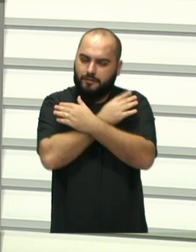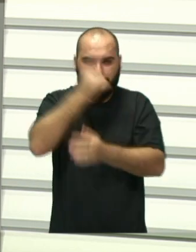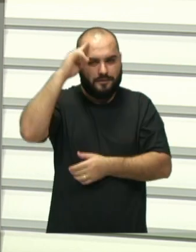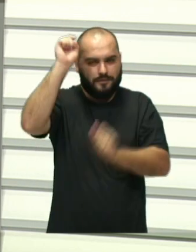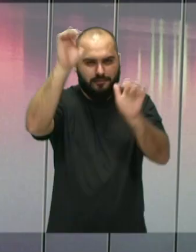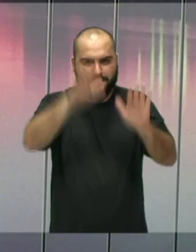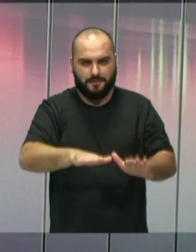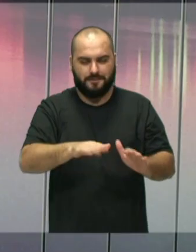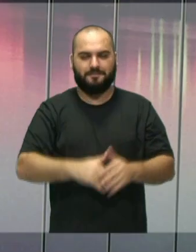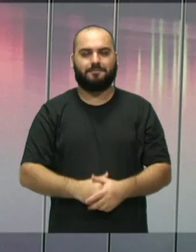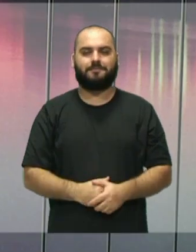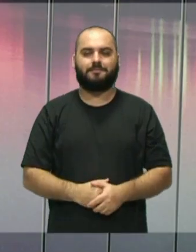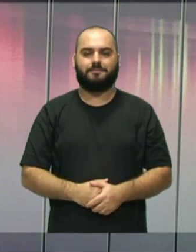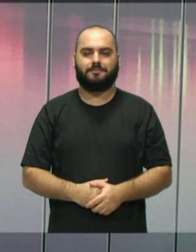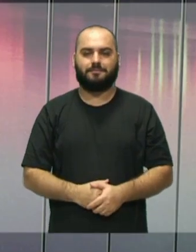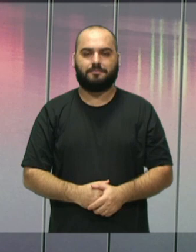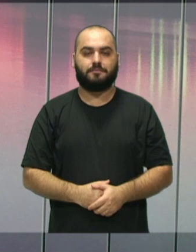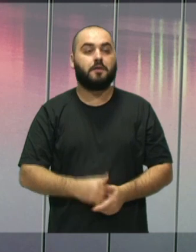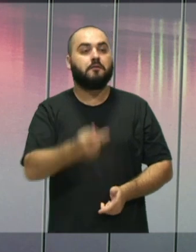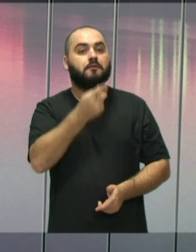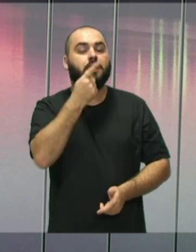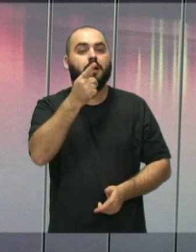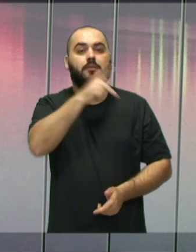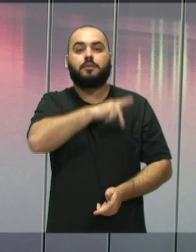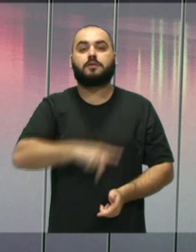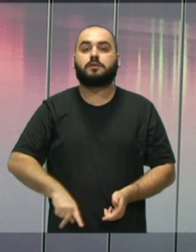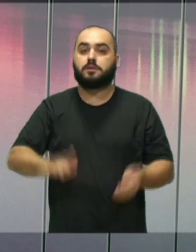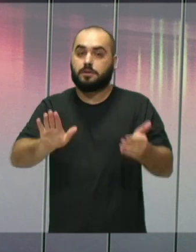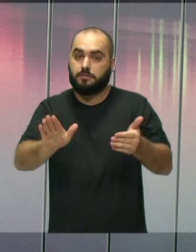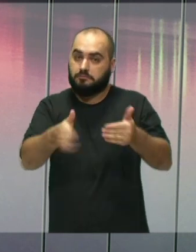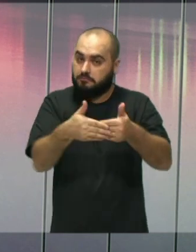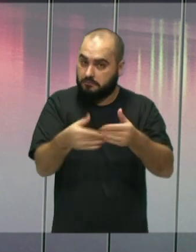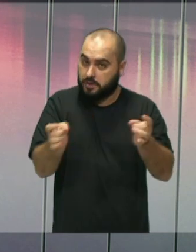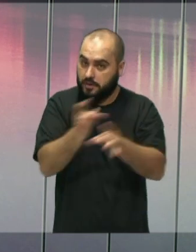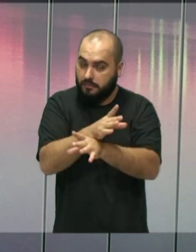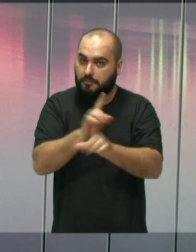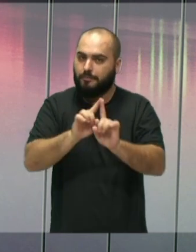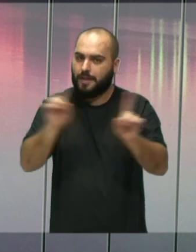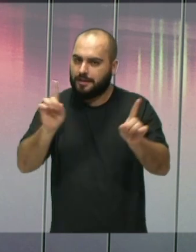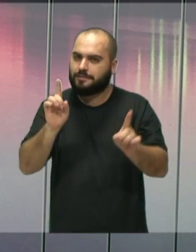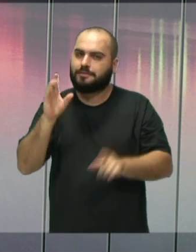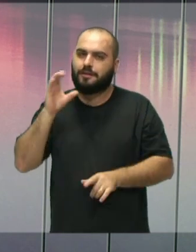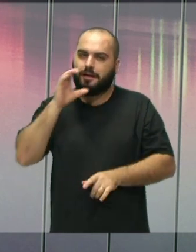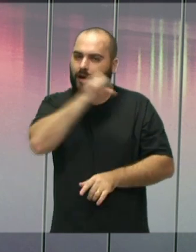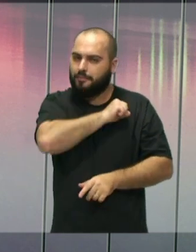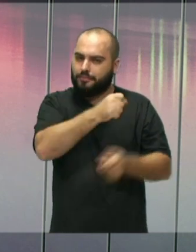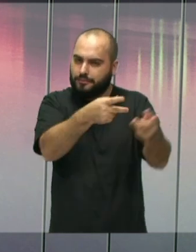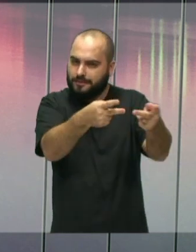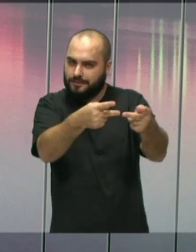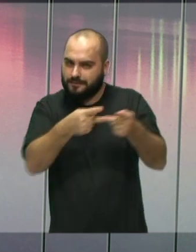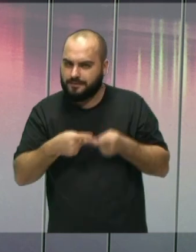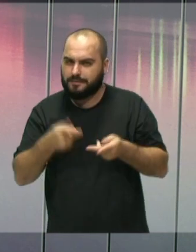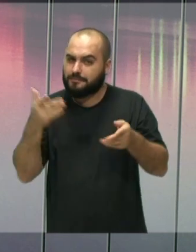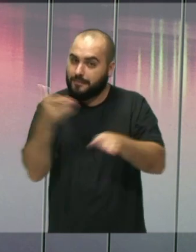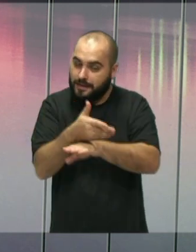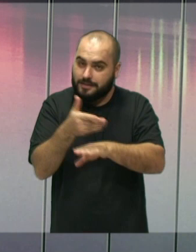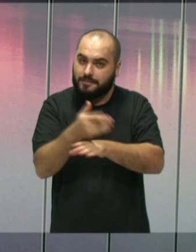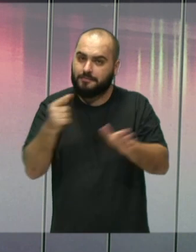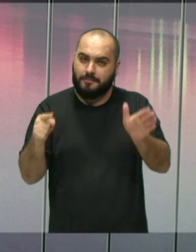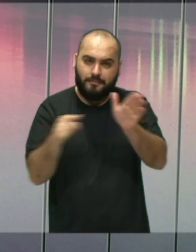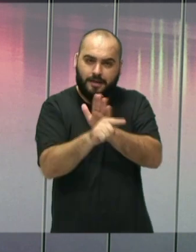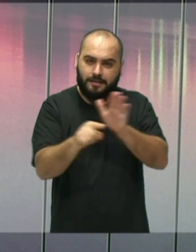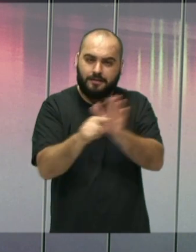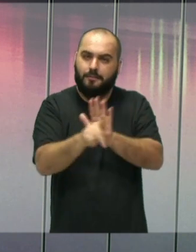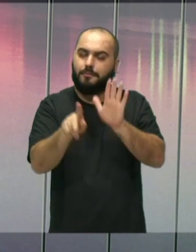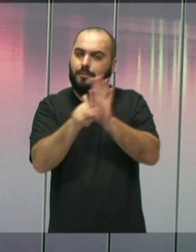e até mais e o programa Fala Presidente está chegando ao fim mas não sem antes fazer um convite a você participar enviando perguntas